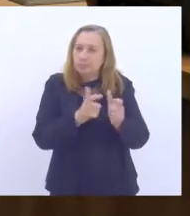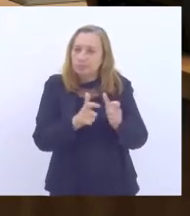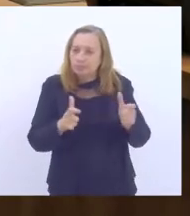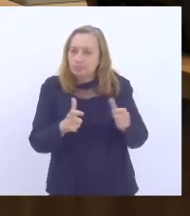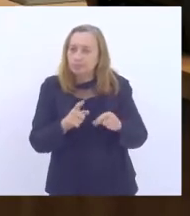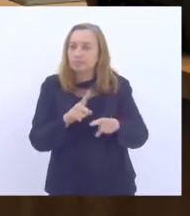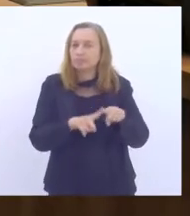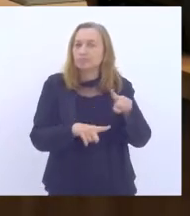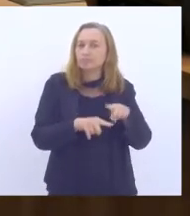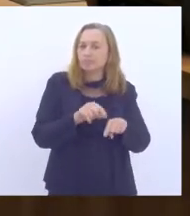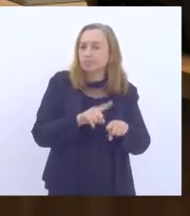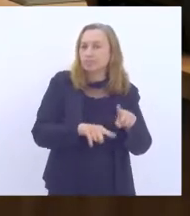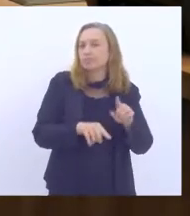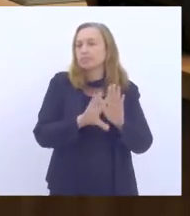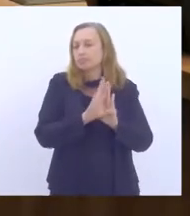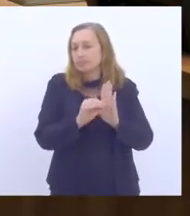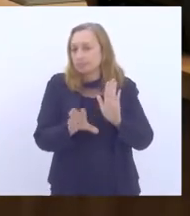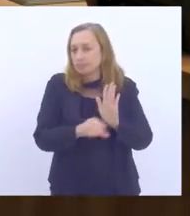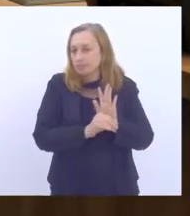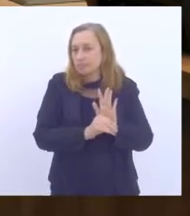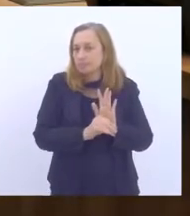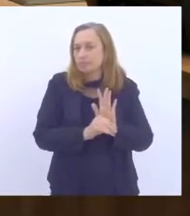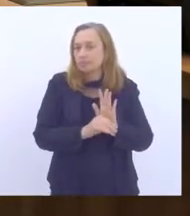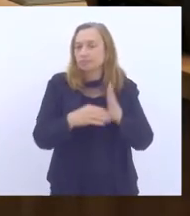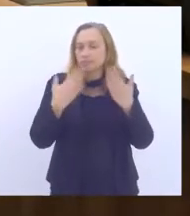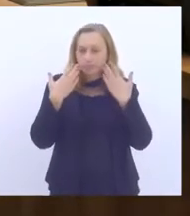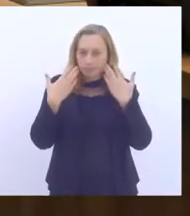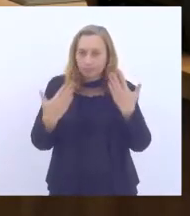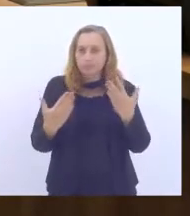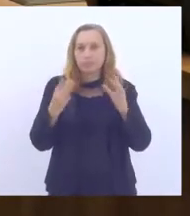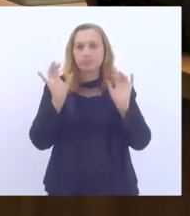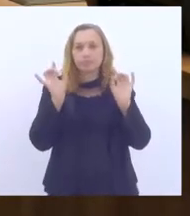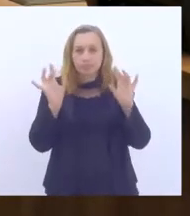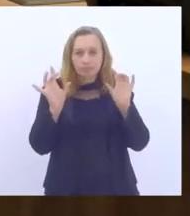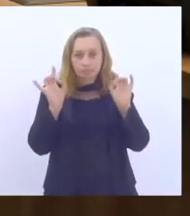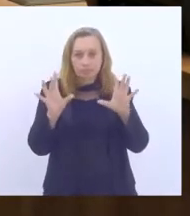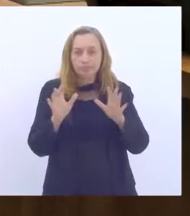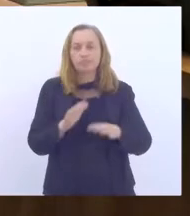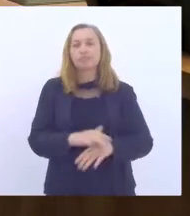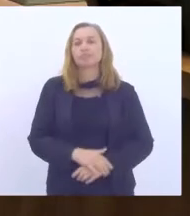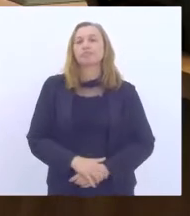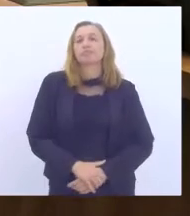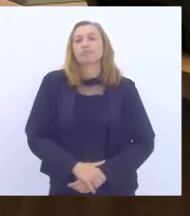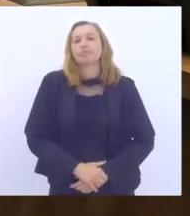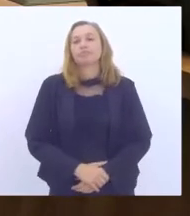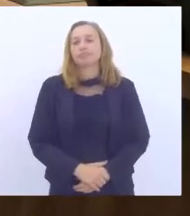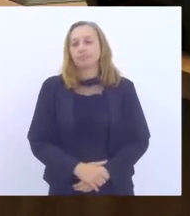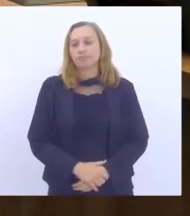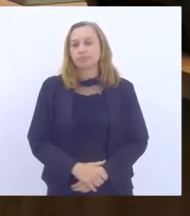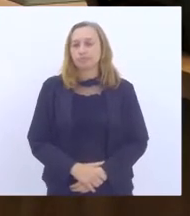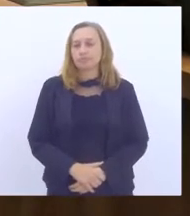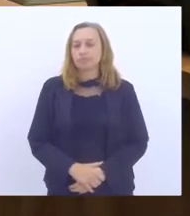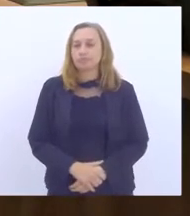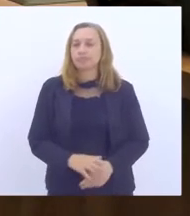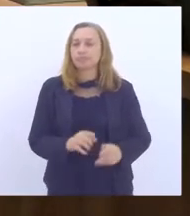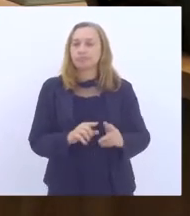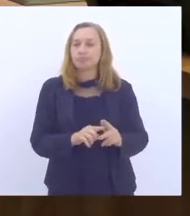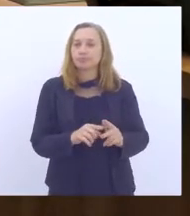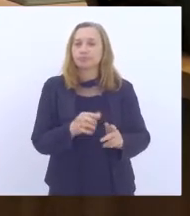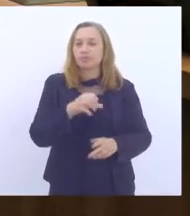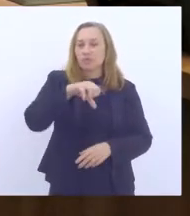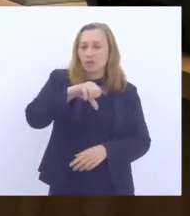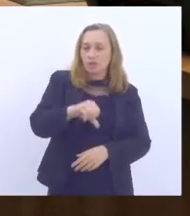conteúdo que nele apresenta em especial é uma matéria que é regulada pelo